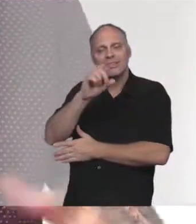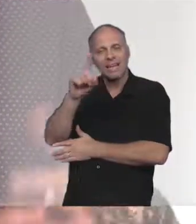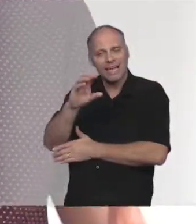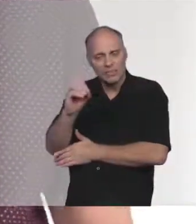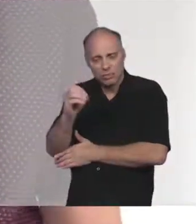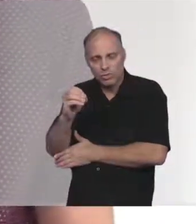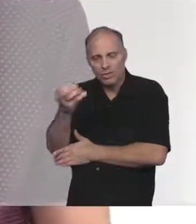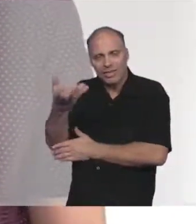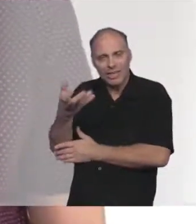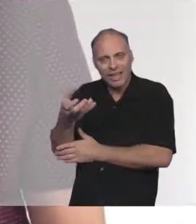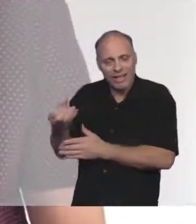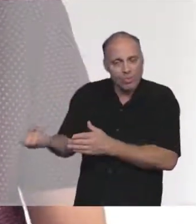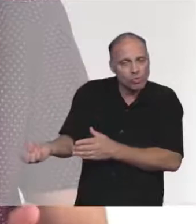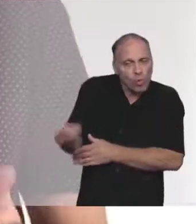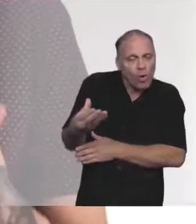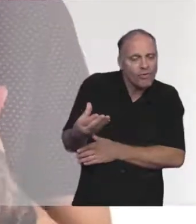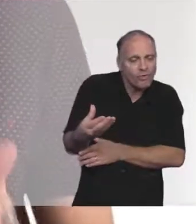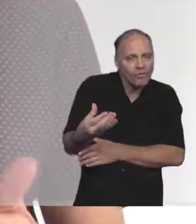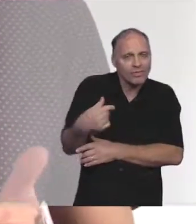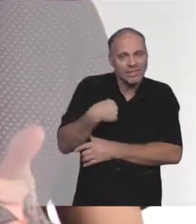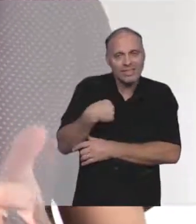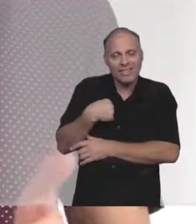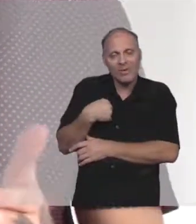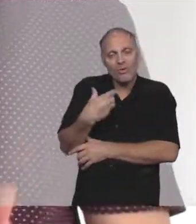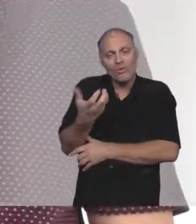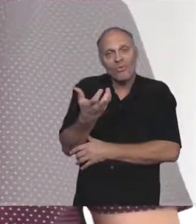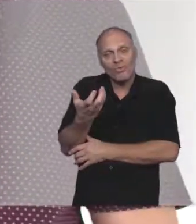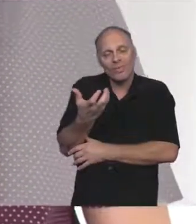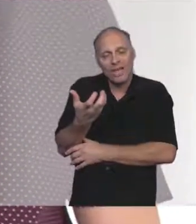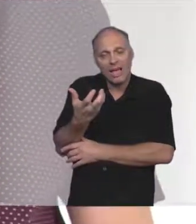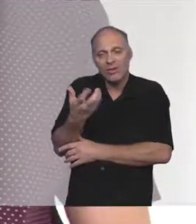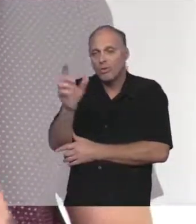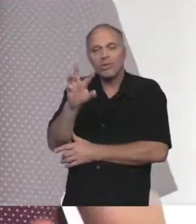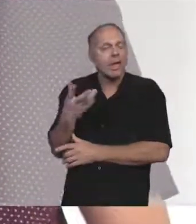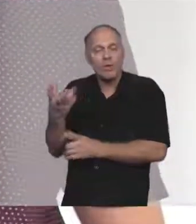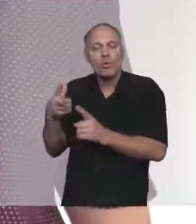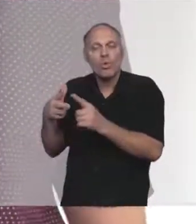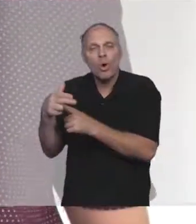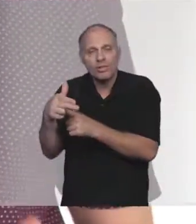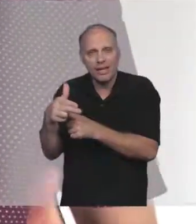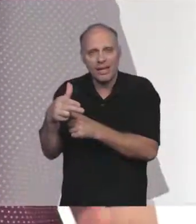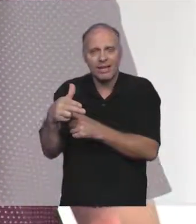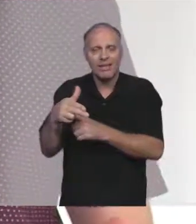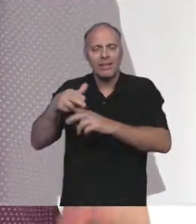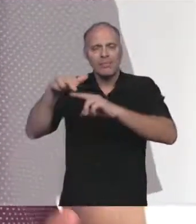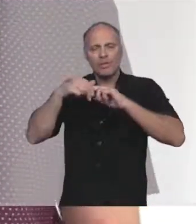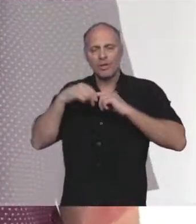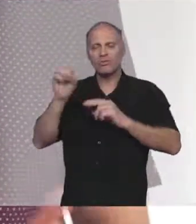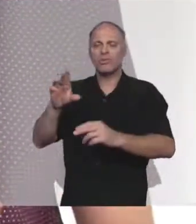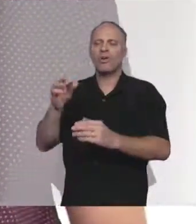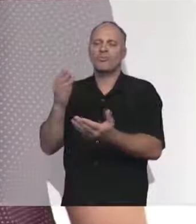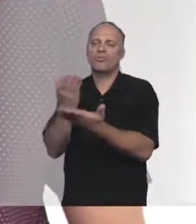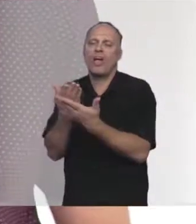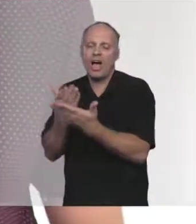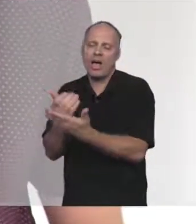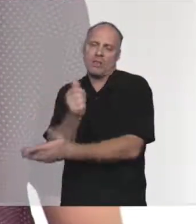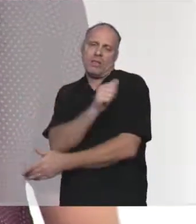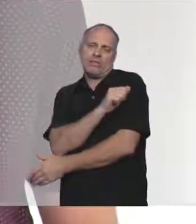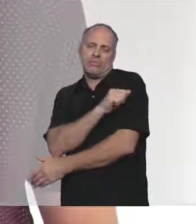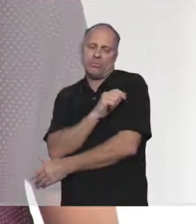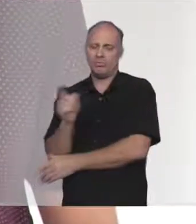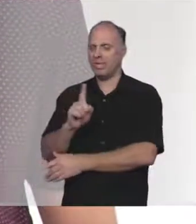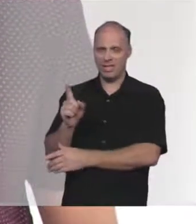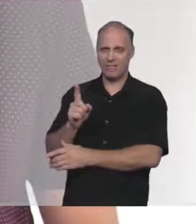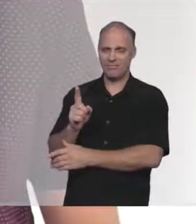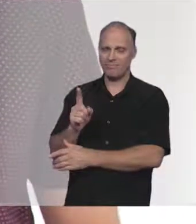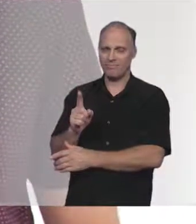querendo nascer e que eu não quero cortar isso por mero academicismo,